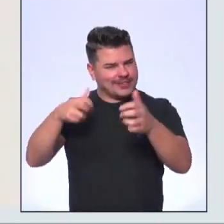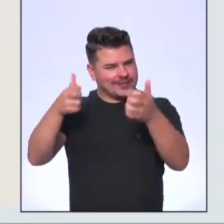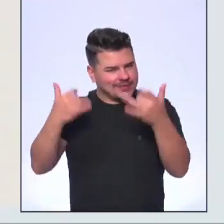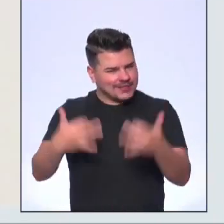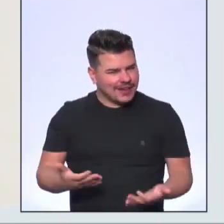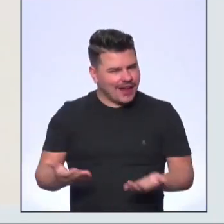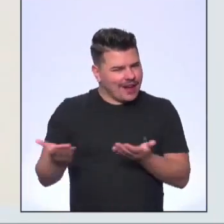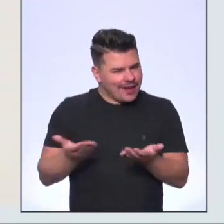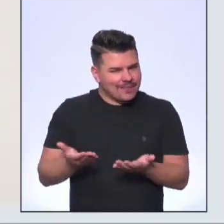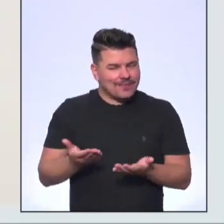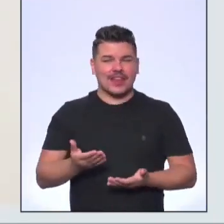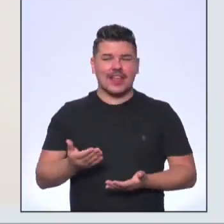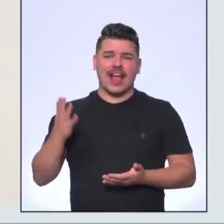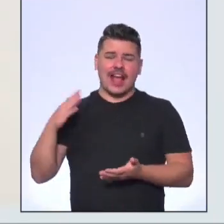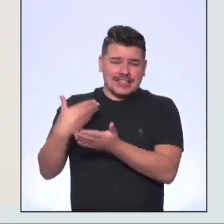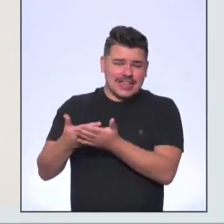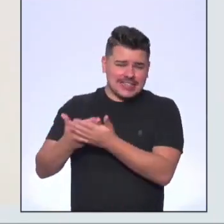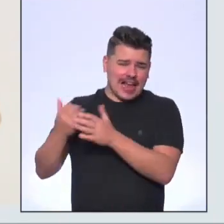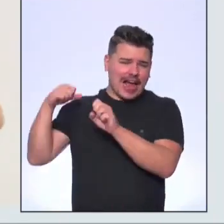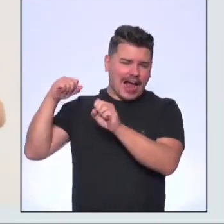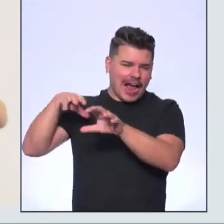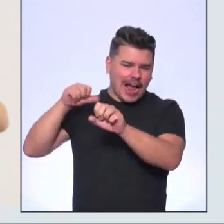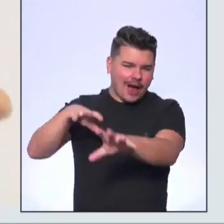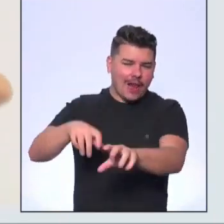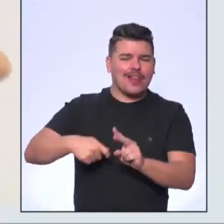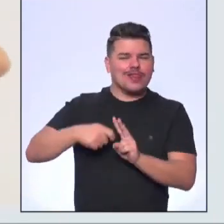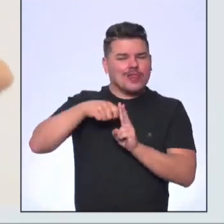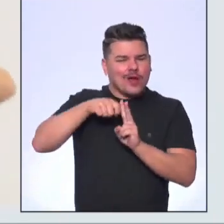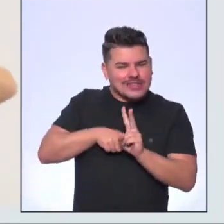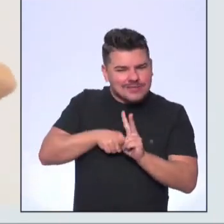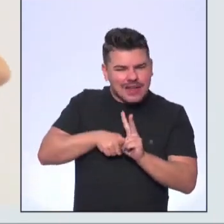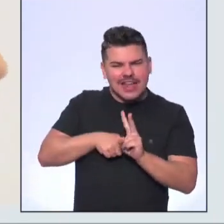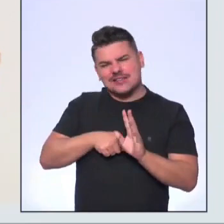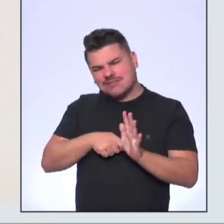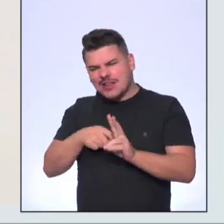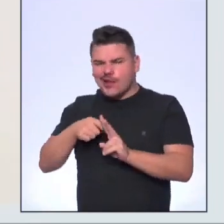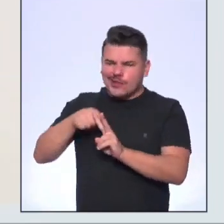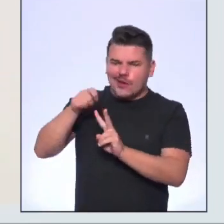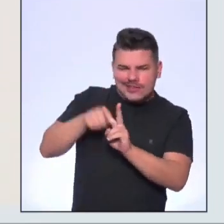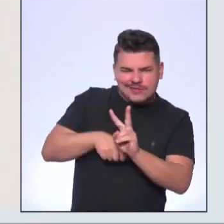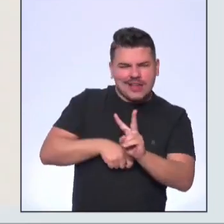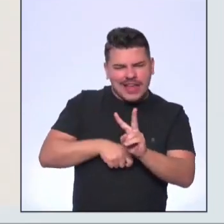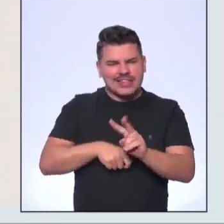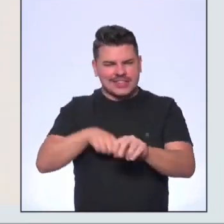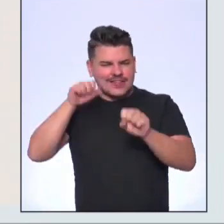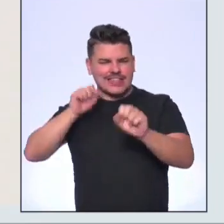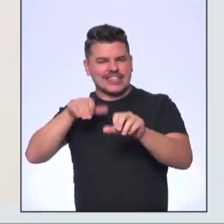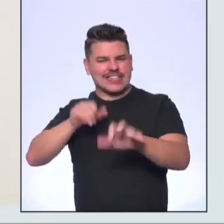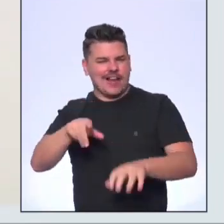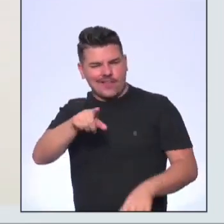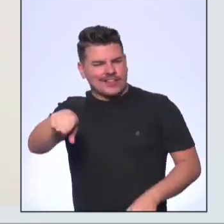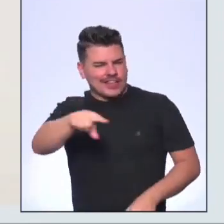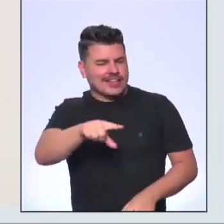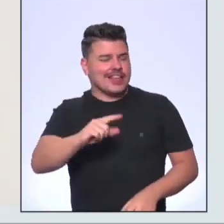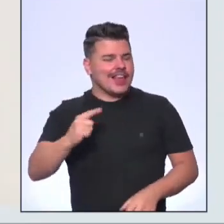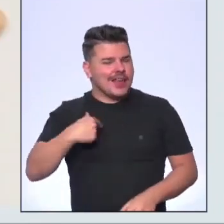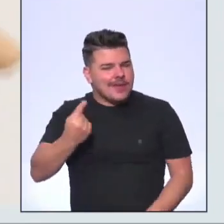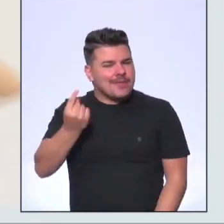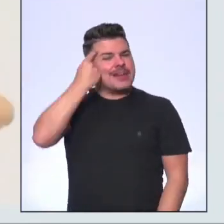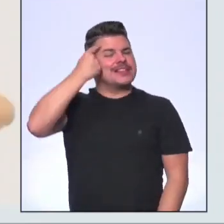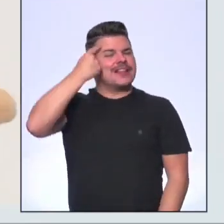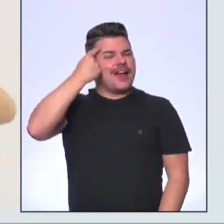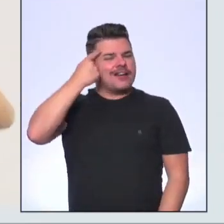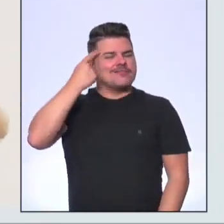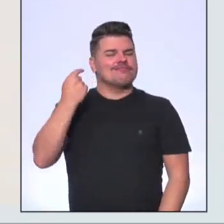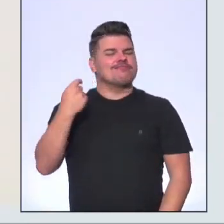preparando para vocês aí, ao longo desses 2 meses, né? Pelo menos 2 meses aí, eu vou procurar mostrar